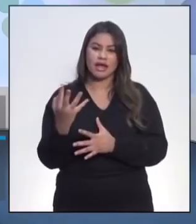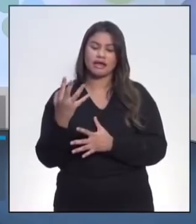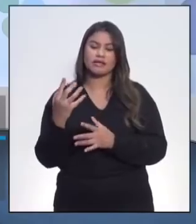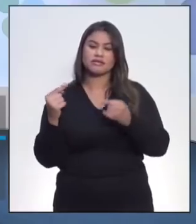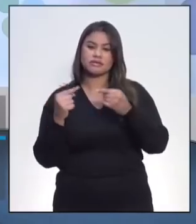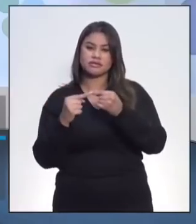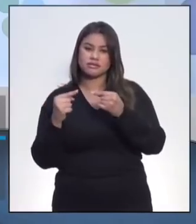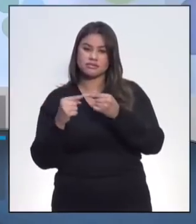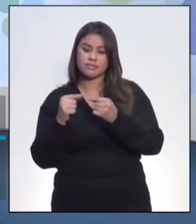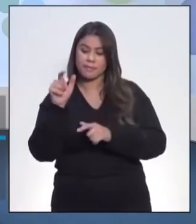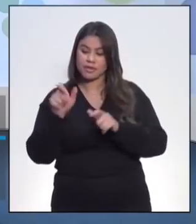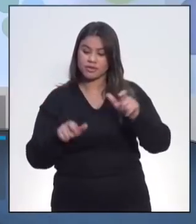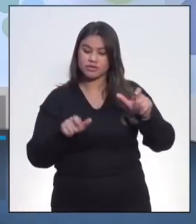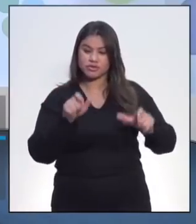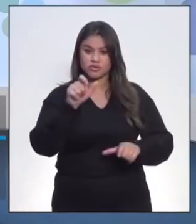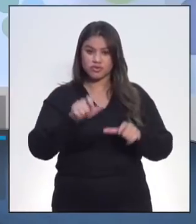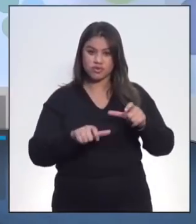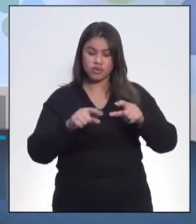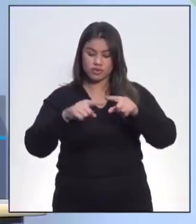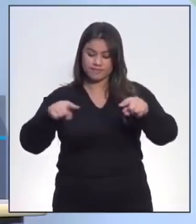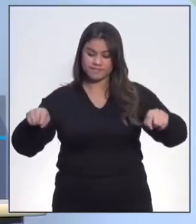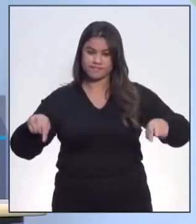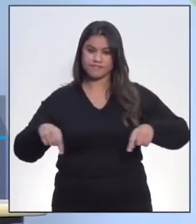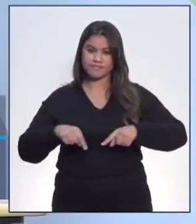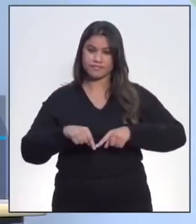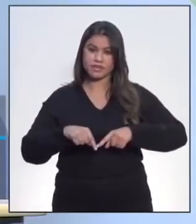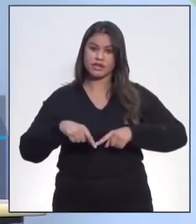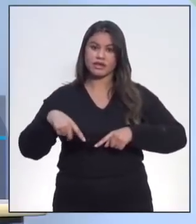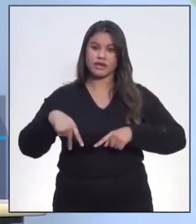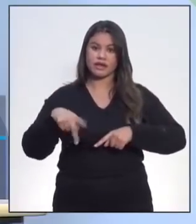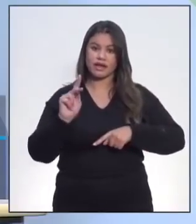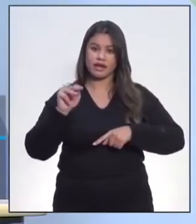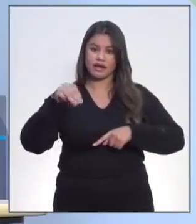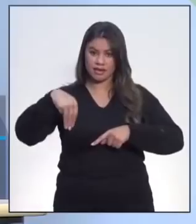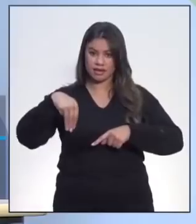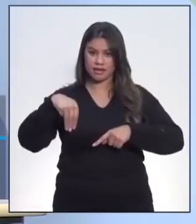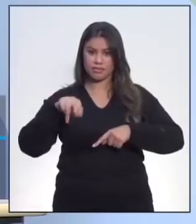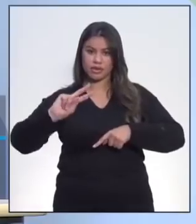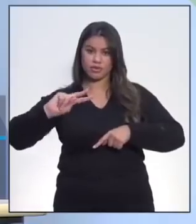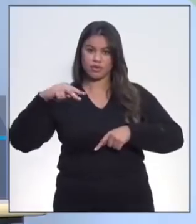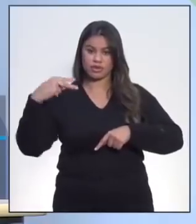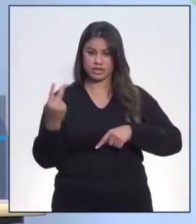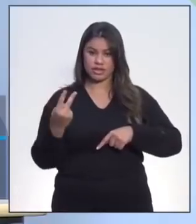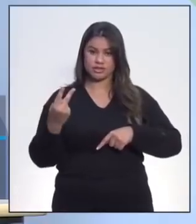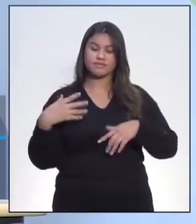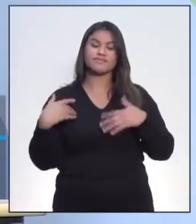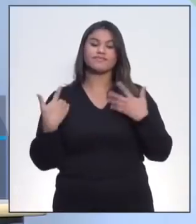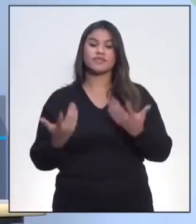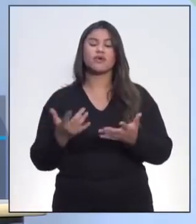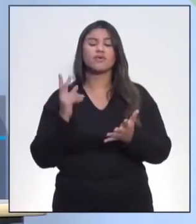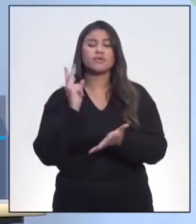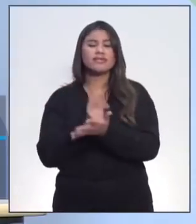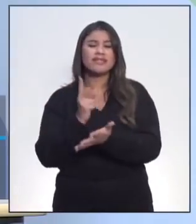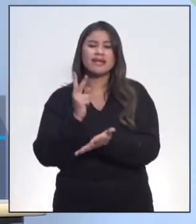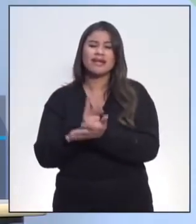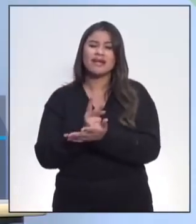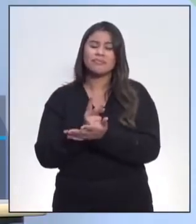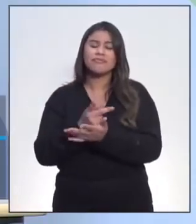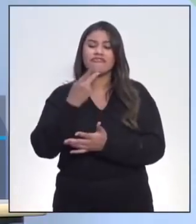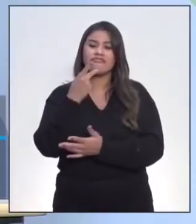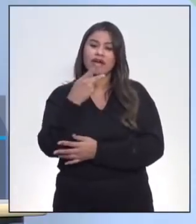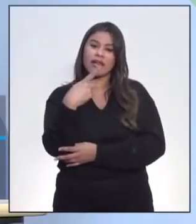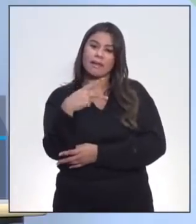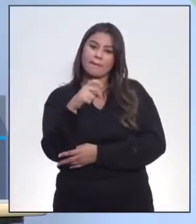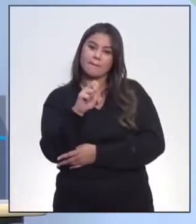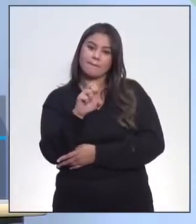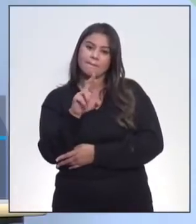num determinado espaço. Então, sempre que a gente refere-se a per capita, nós estamos referindo a cada uma das